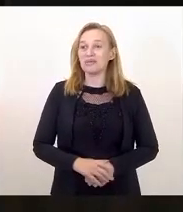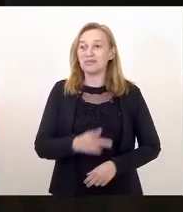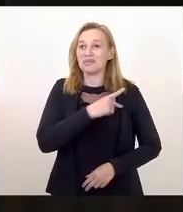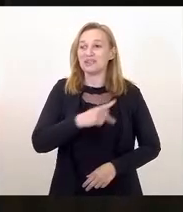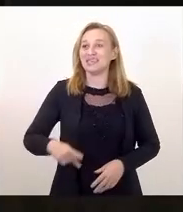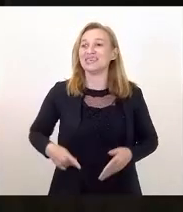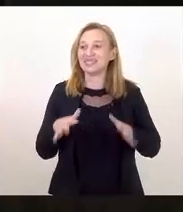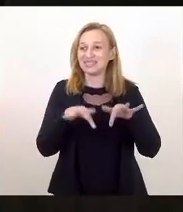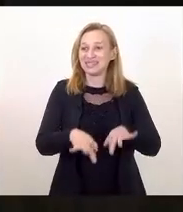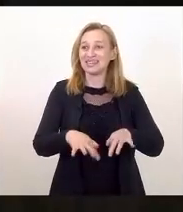encerrada essa sessão. lá.